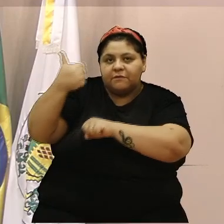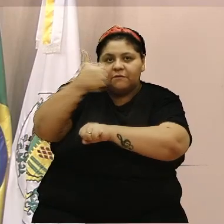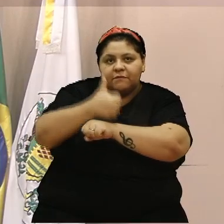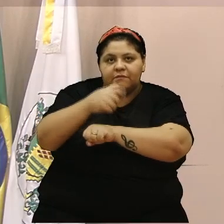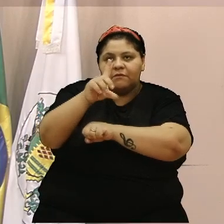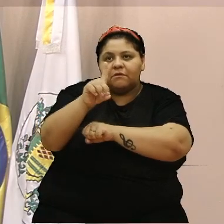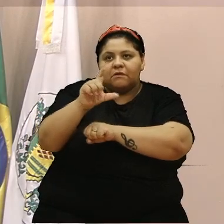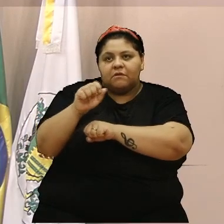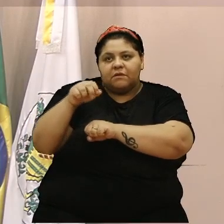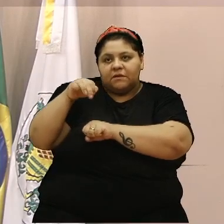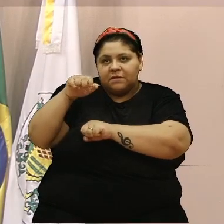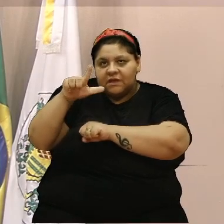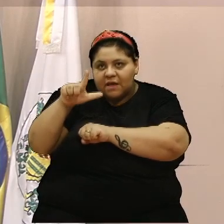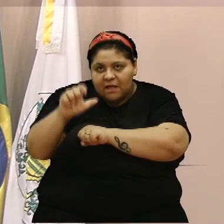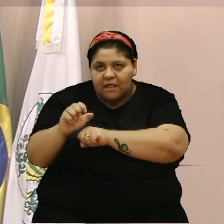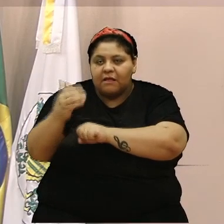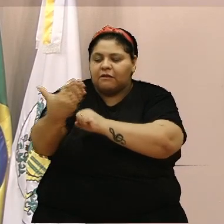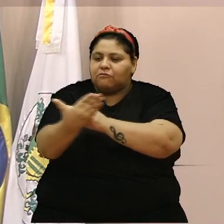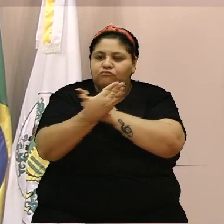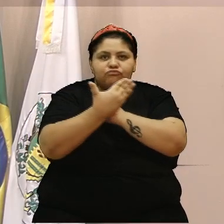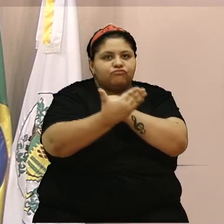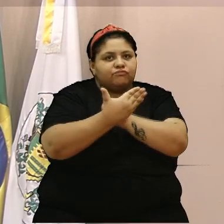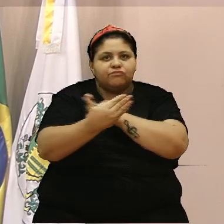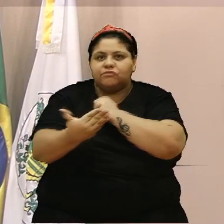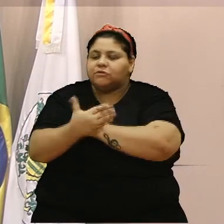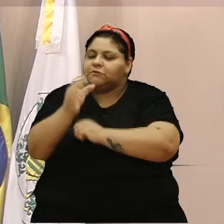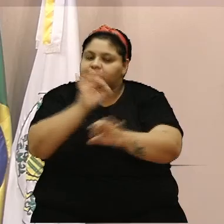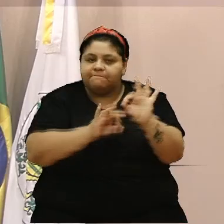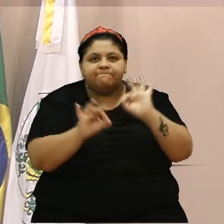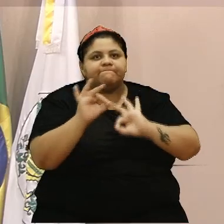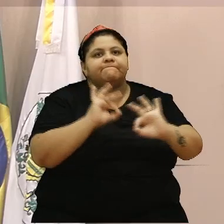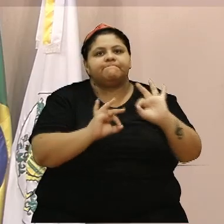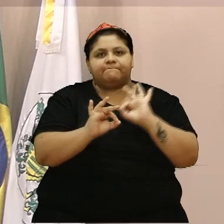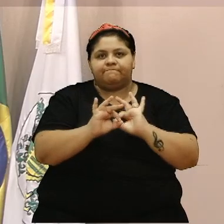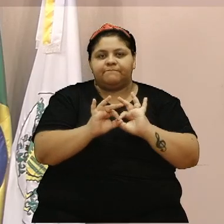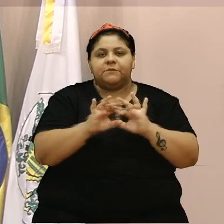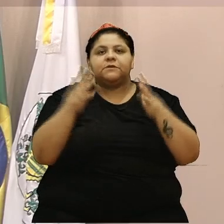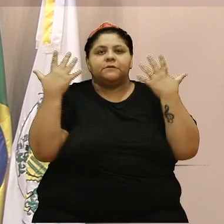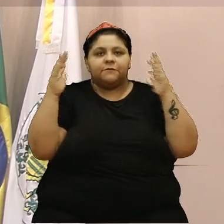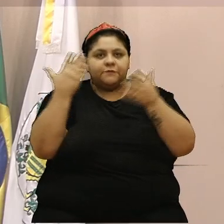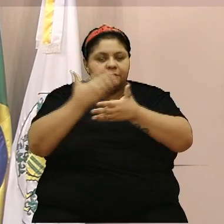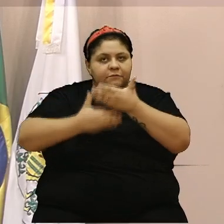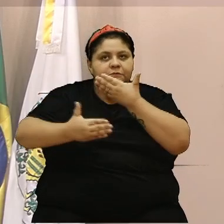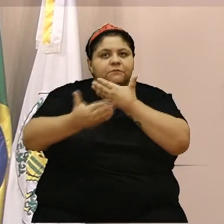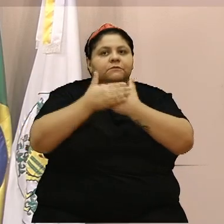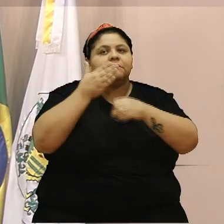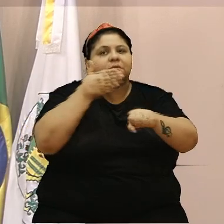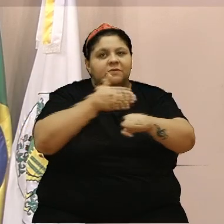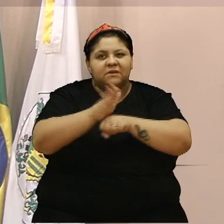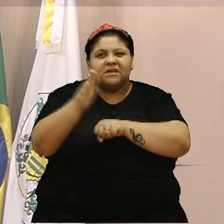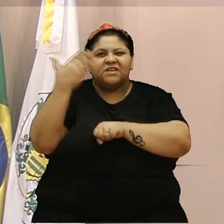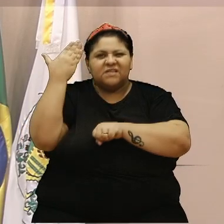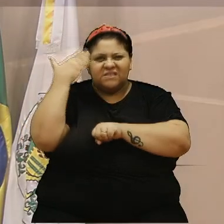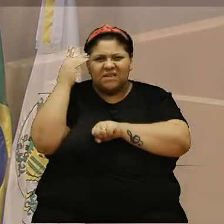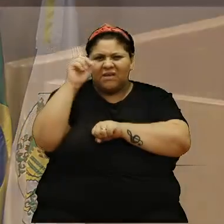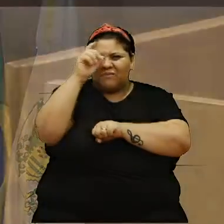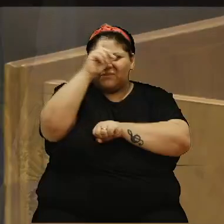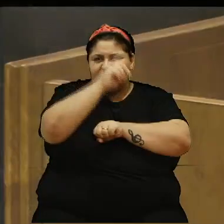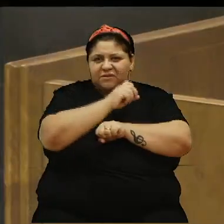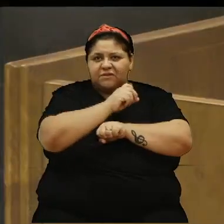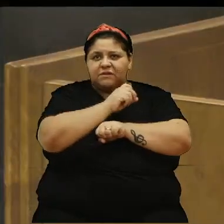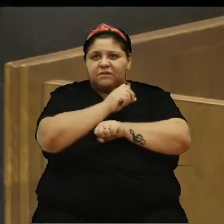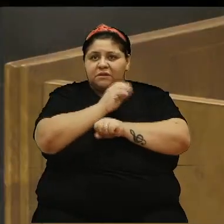Daniele Meneguzzi, que nos ajudou muito nessa articulação. Então, parabéns a todos os envolvidos. A gente sabe da dificuldade para acessar